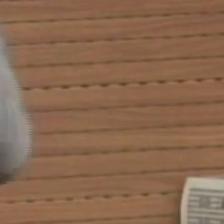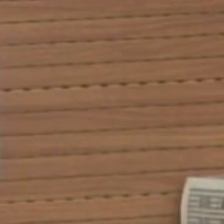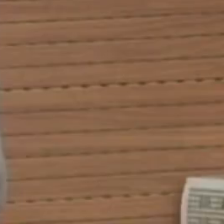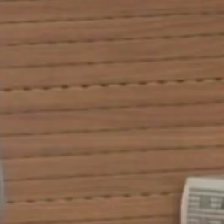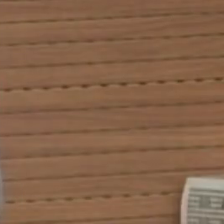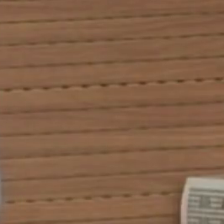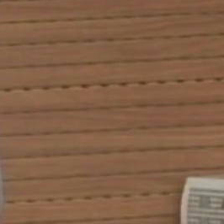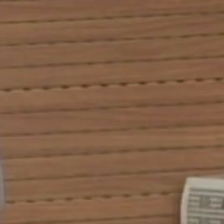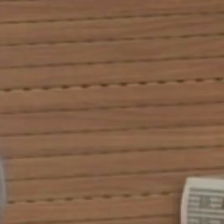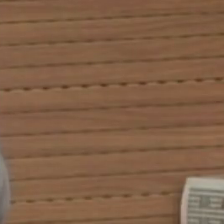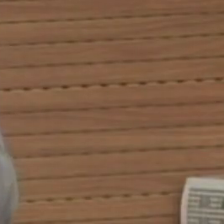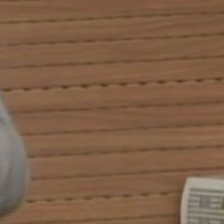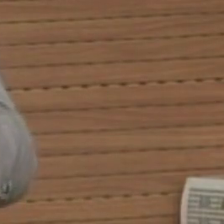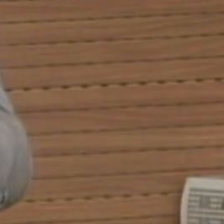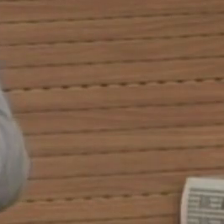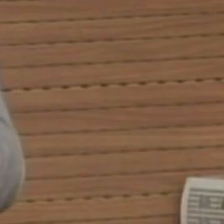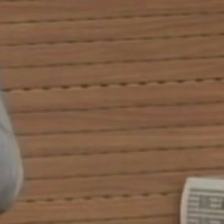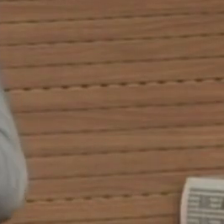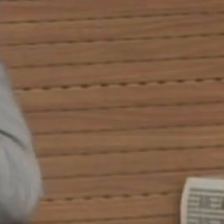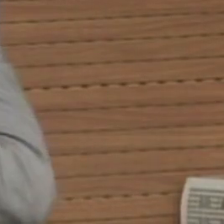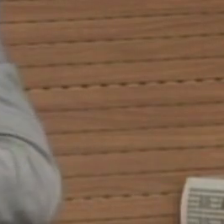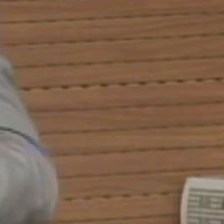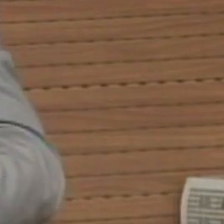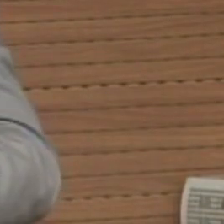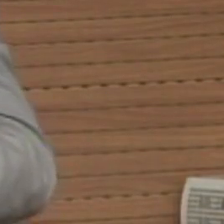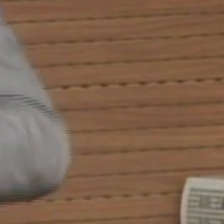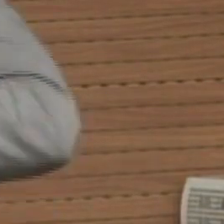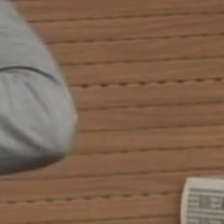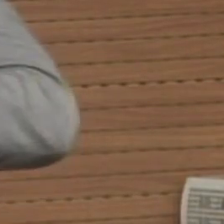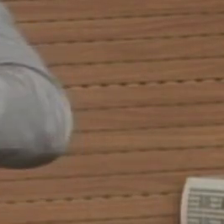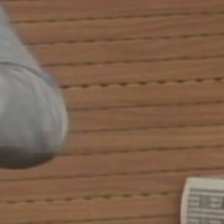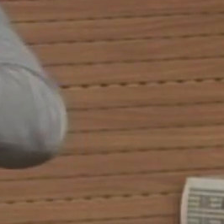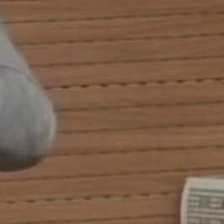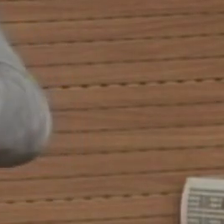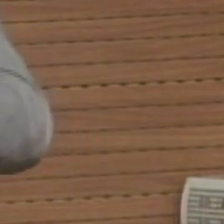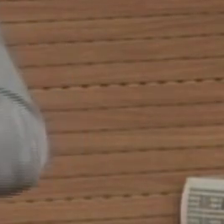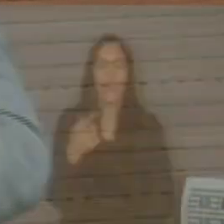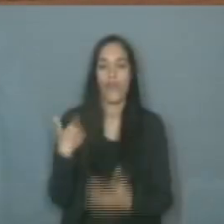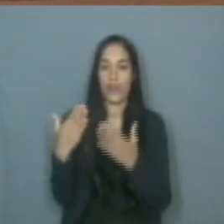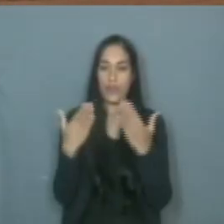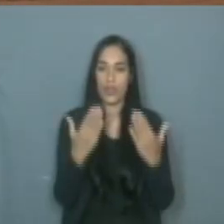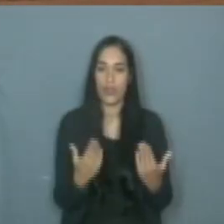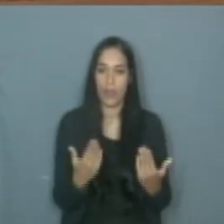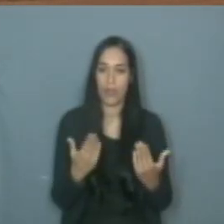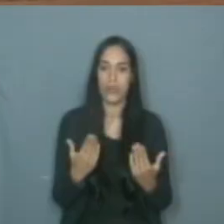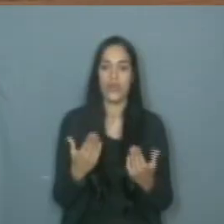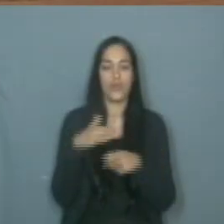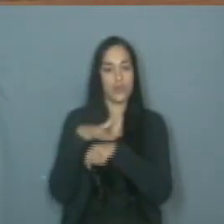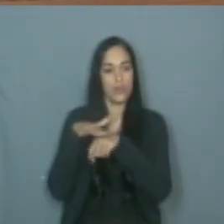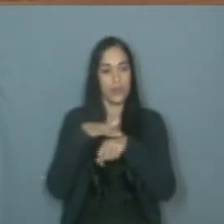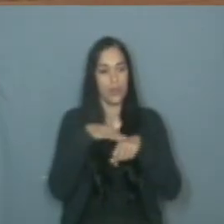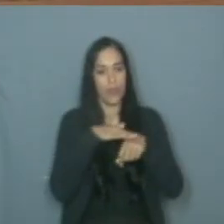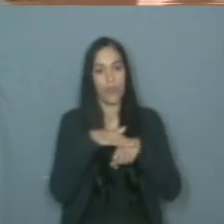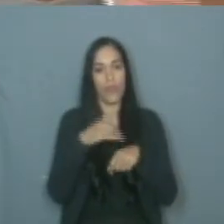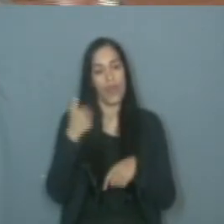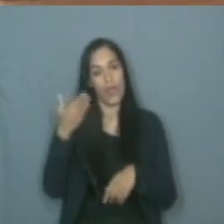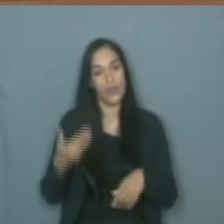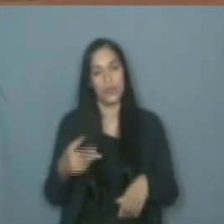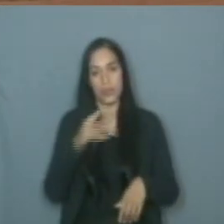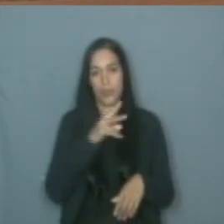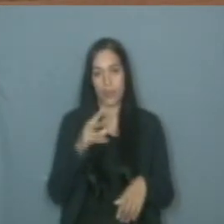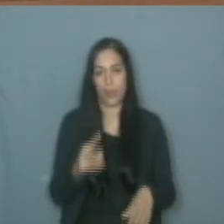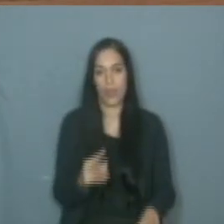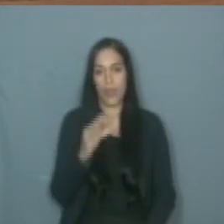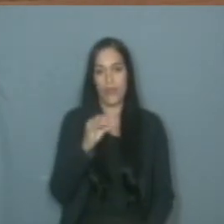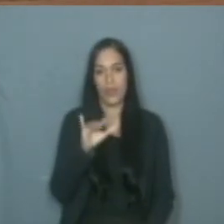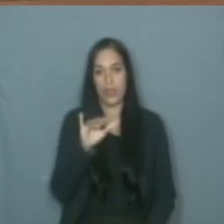Por várias vezes, travamos diálogos, porque eu acredito nisso, foram diálogos. Eu e a vereadora Cida Pedrosa